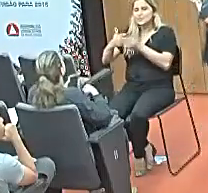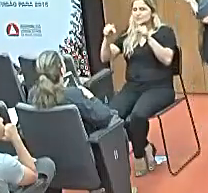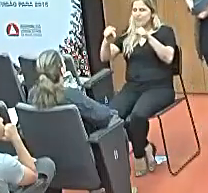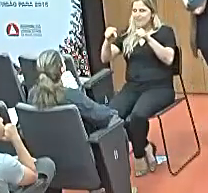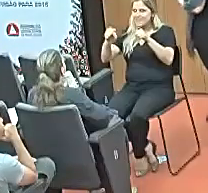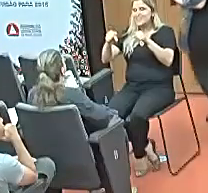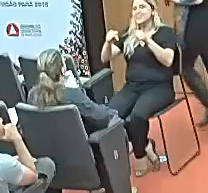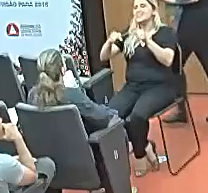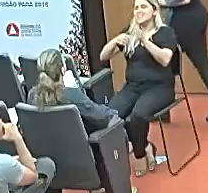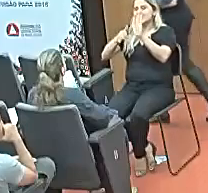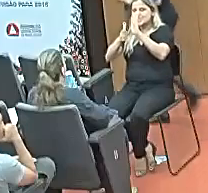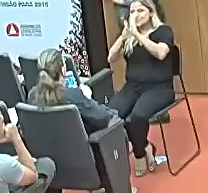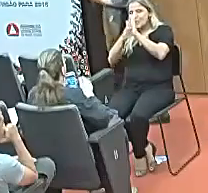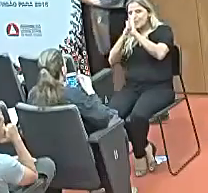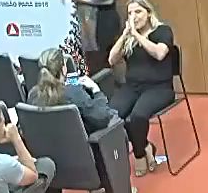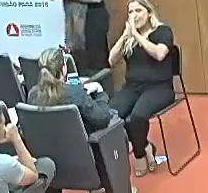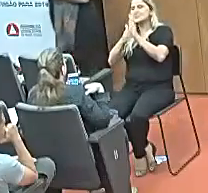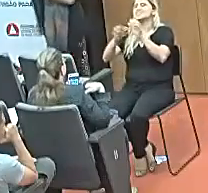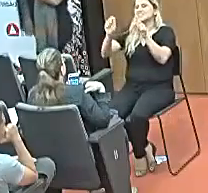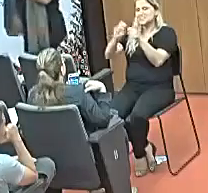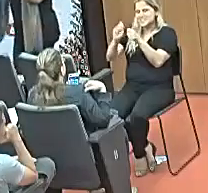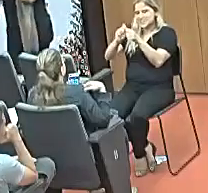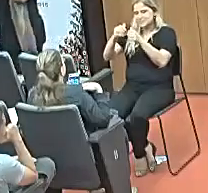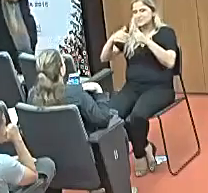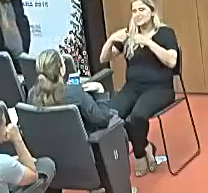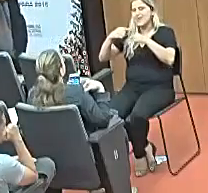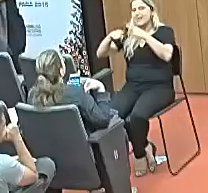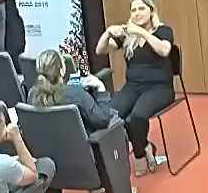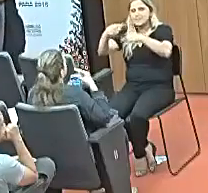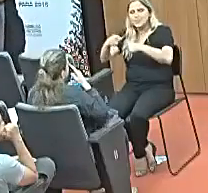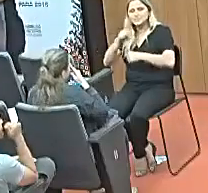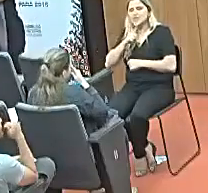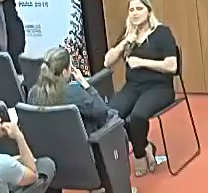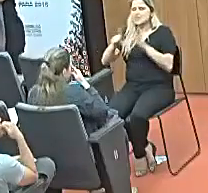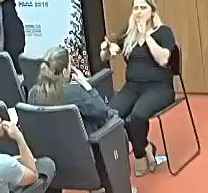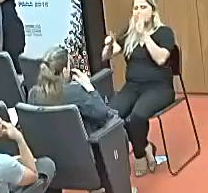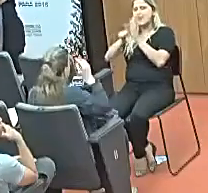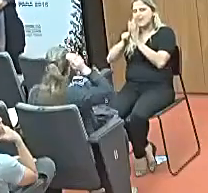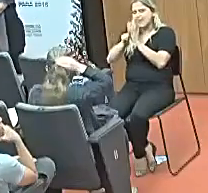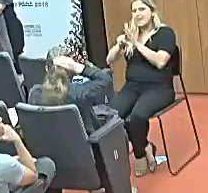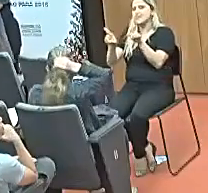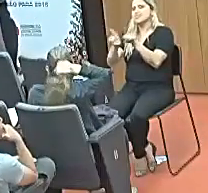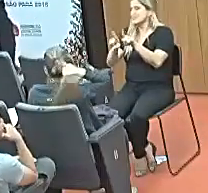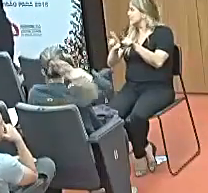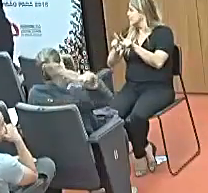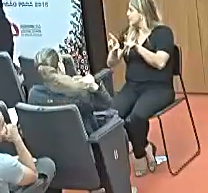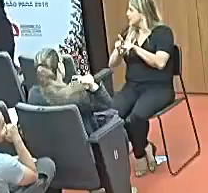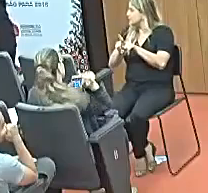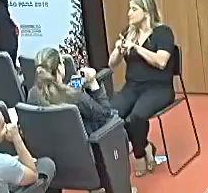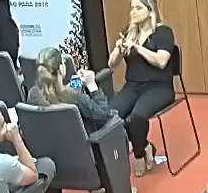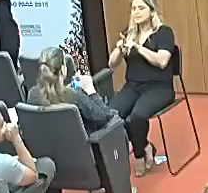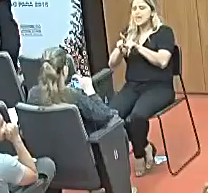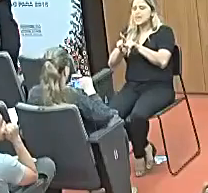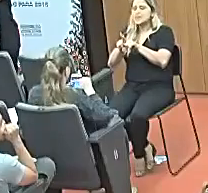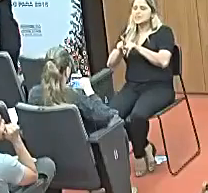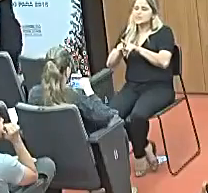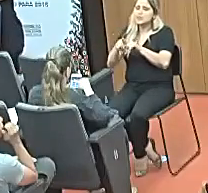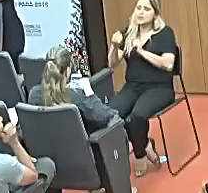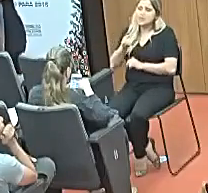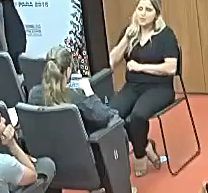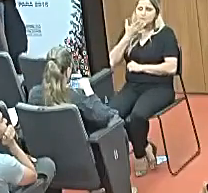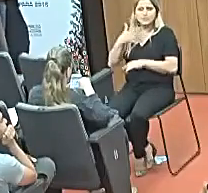óbvio que depois avançou veio a lei estadual do suas então é bom a gente se tem esses